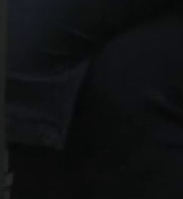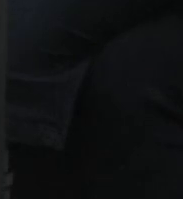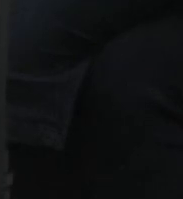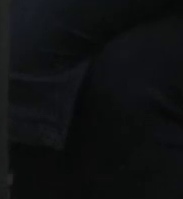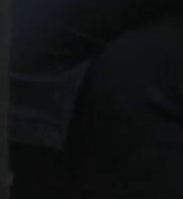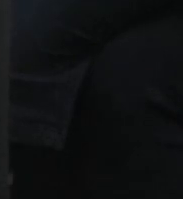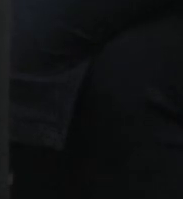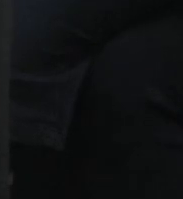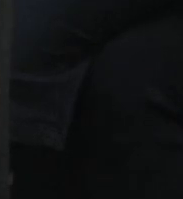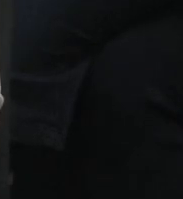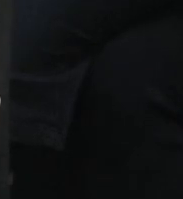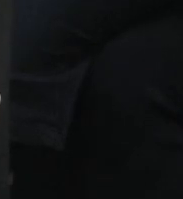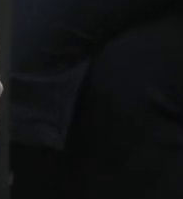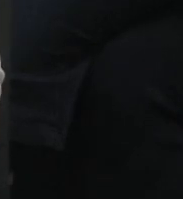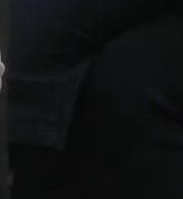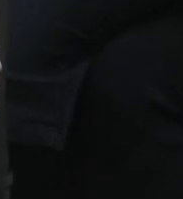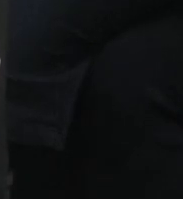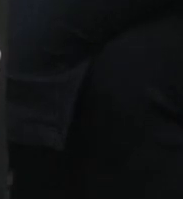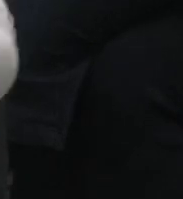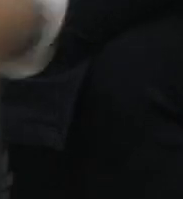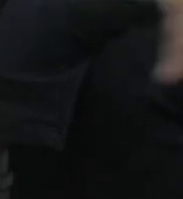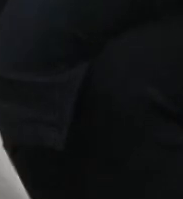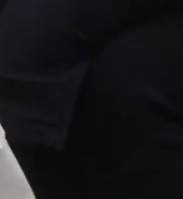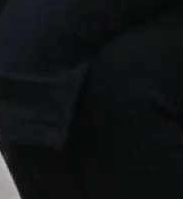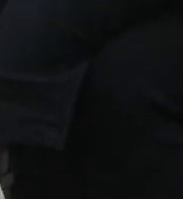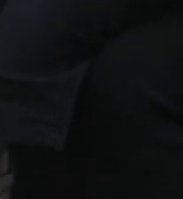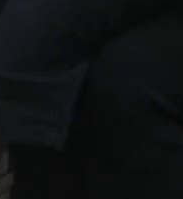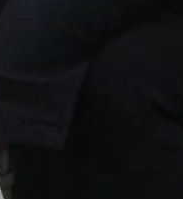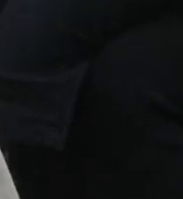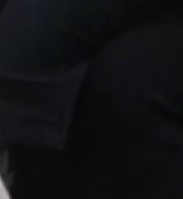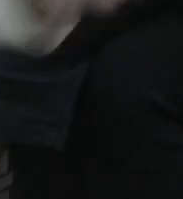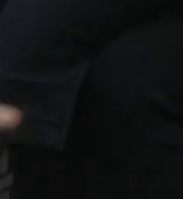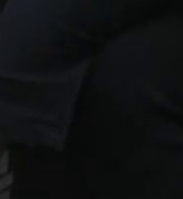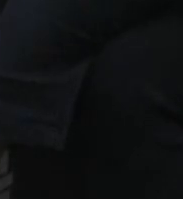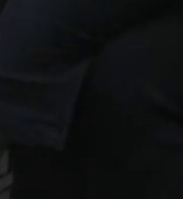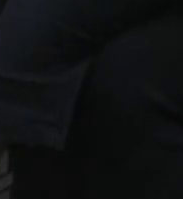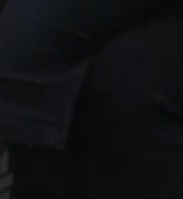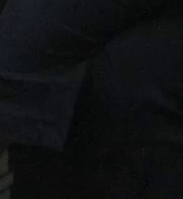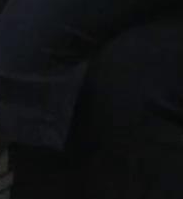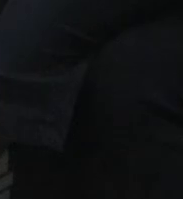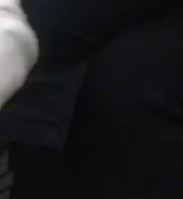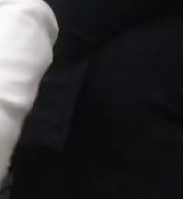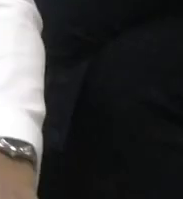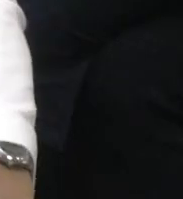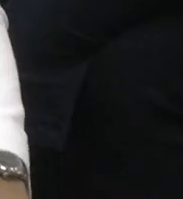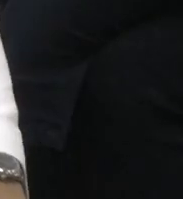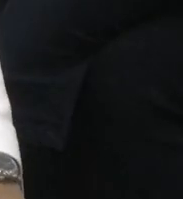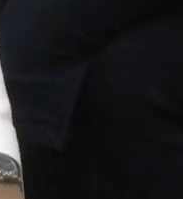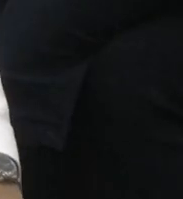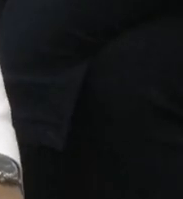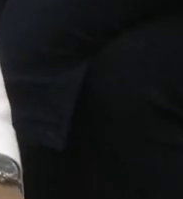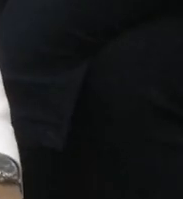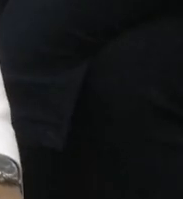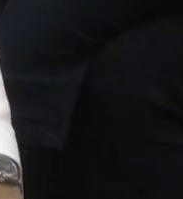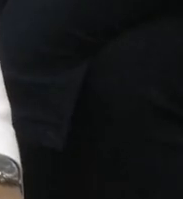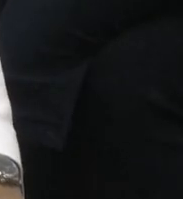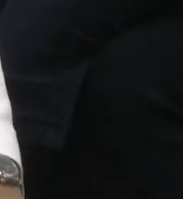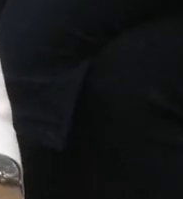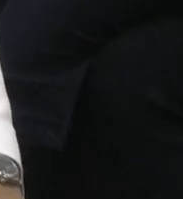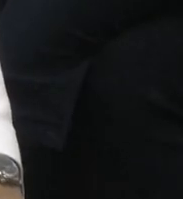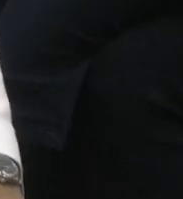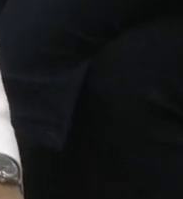e cultural ao longo desses mais de 500 anos quer dizer nenhum fator